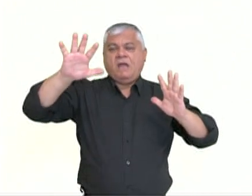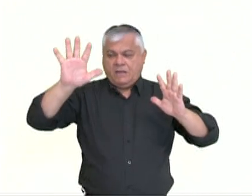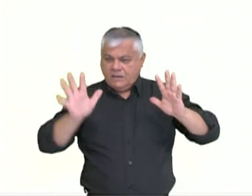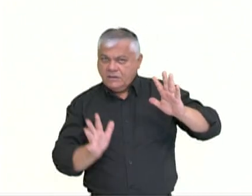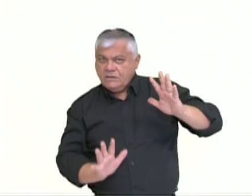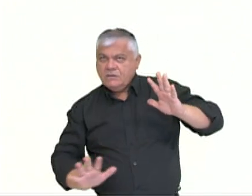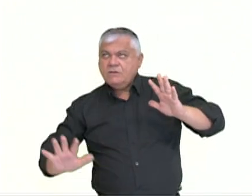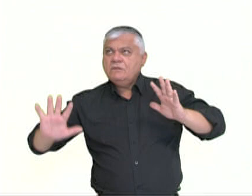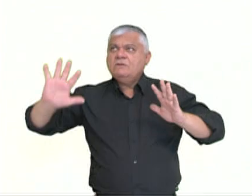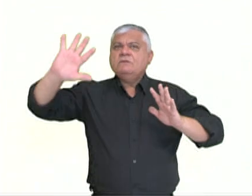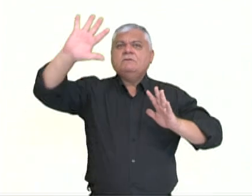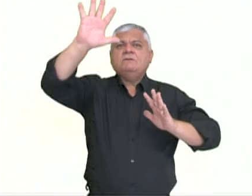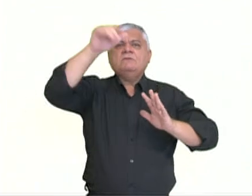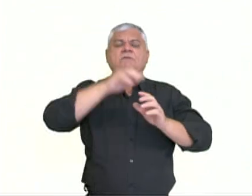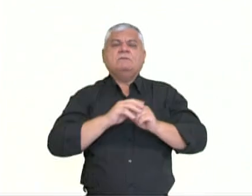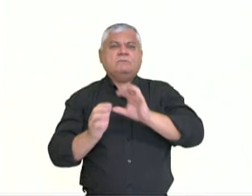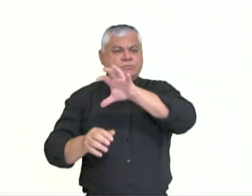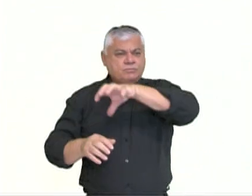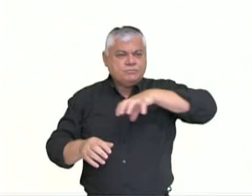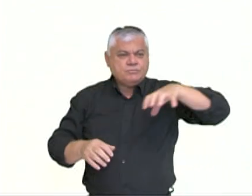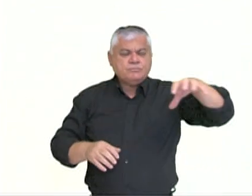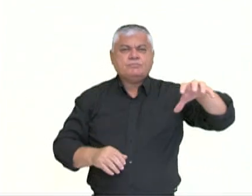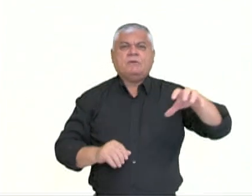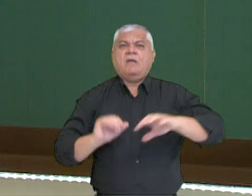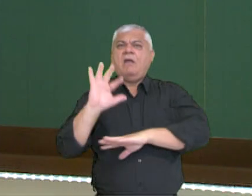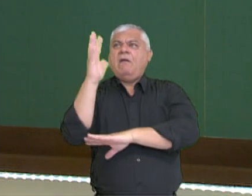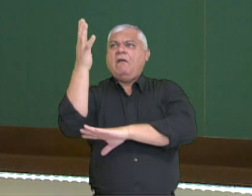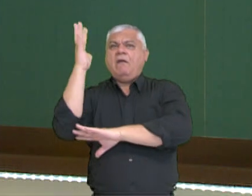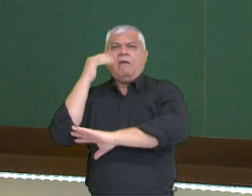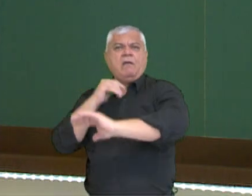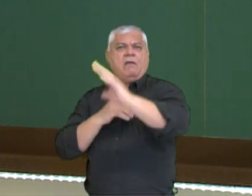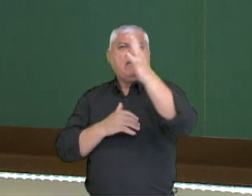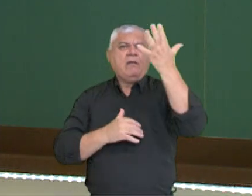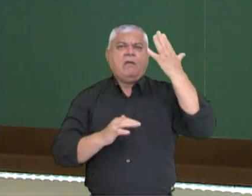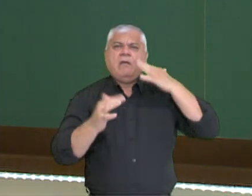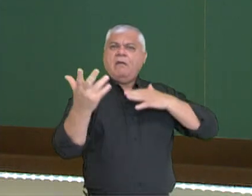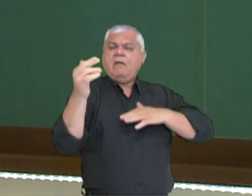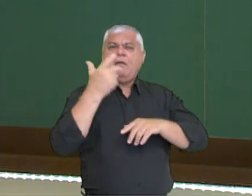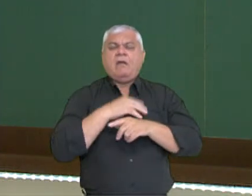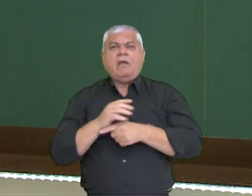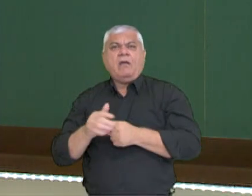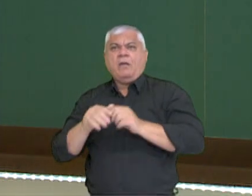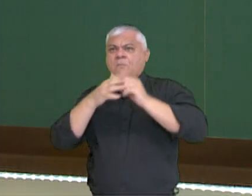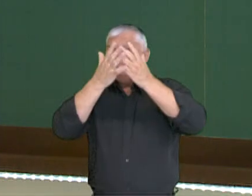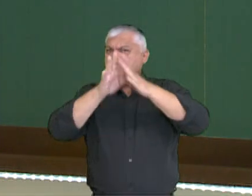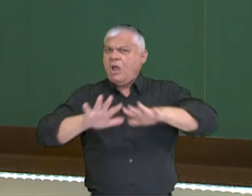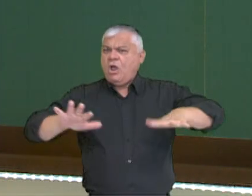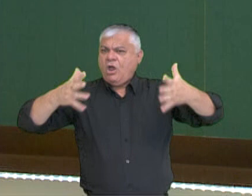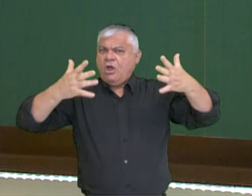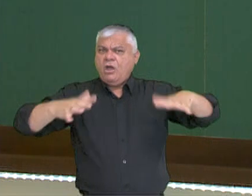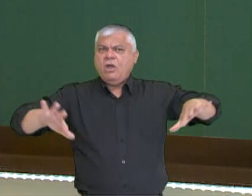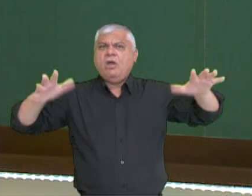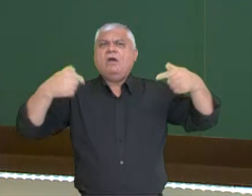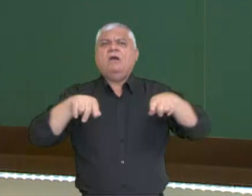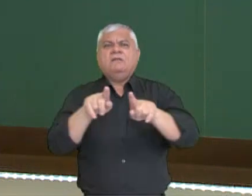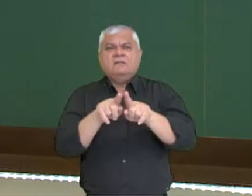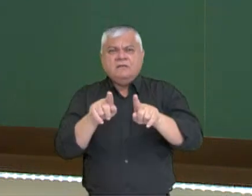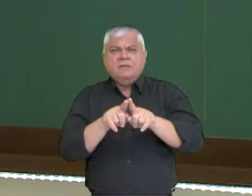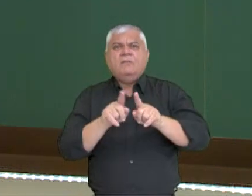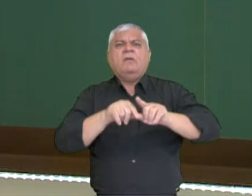continentalidade, massas de ar, vegetação, correntes marítimas e até o relevo